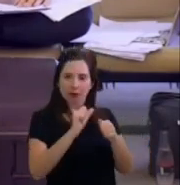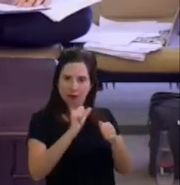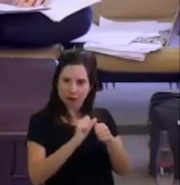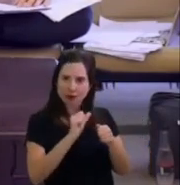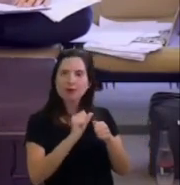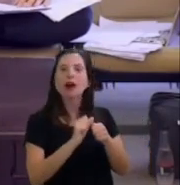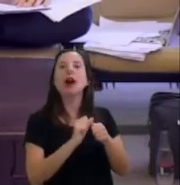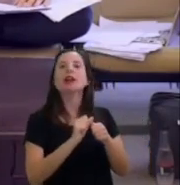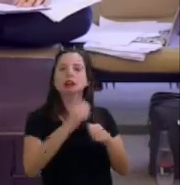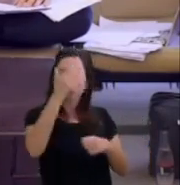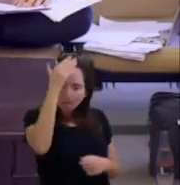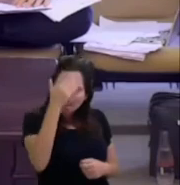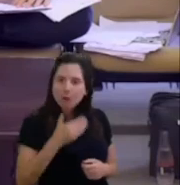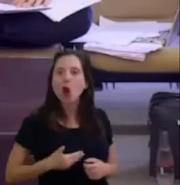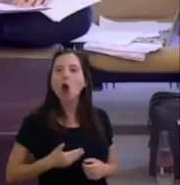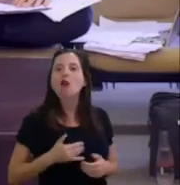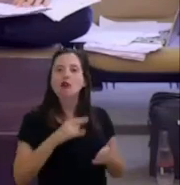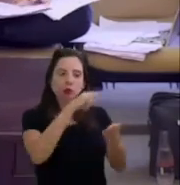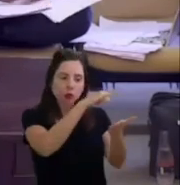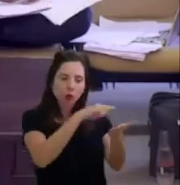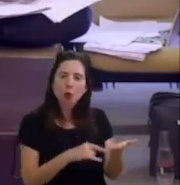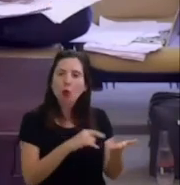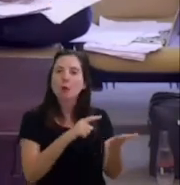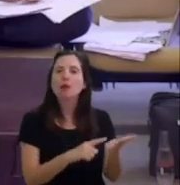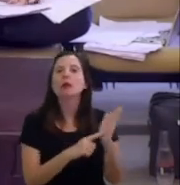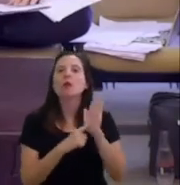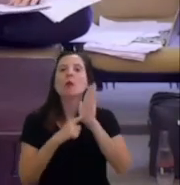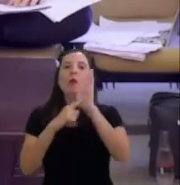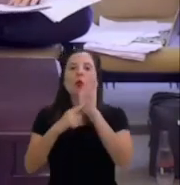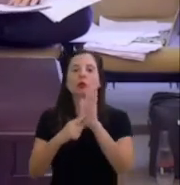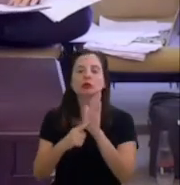nas provas, nos documentos trazidos ao caderno processual.